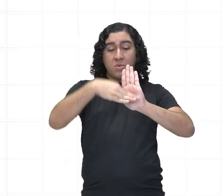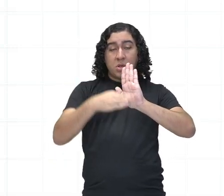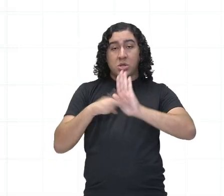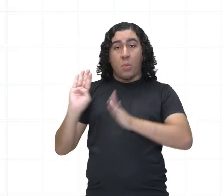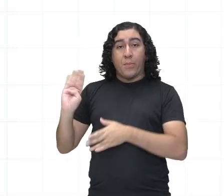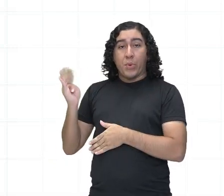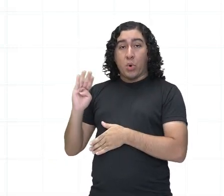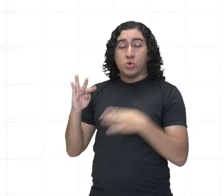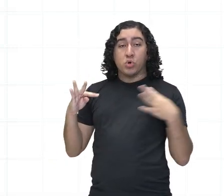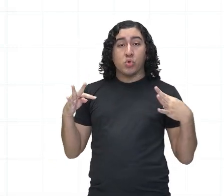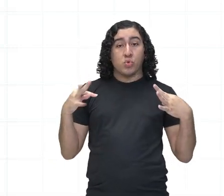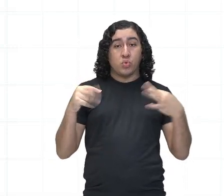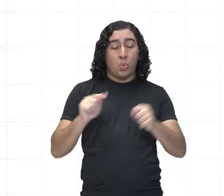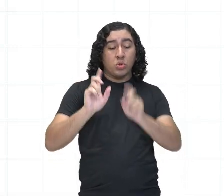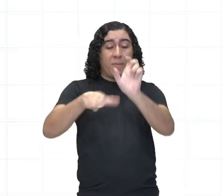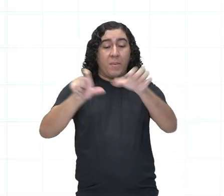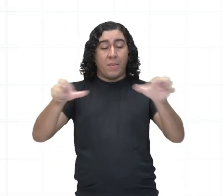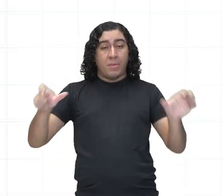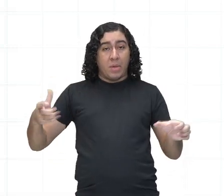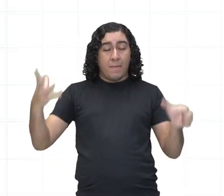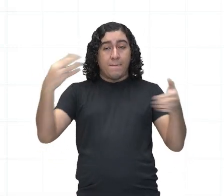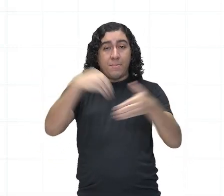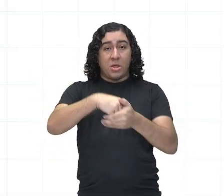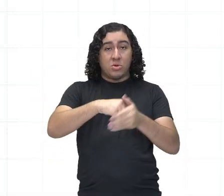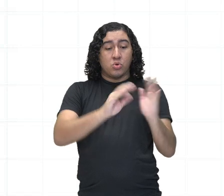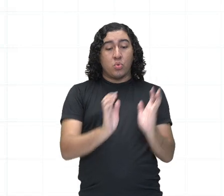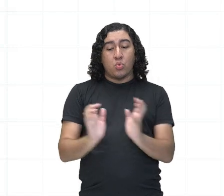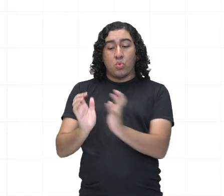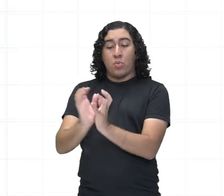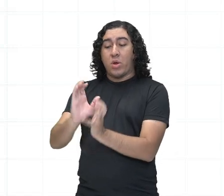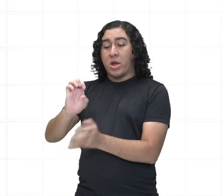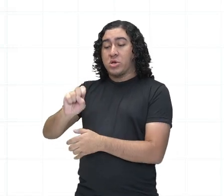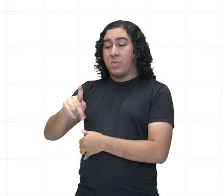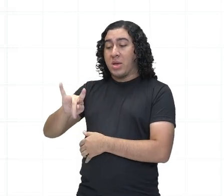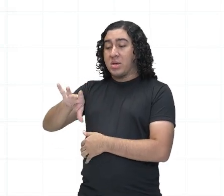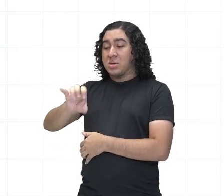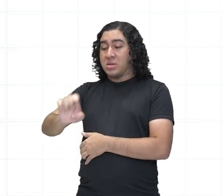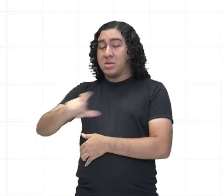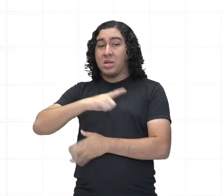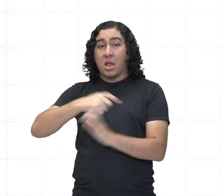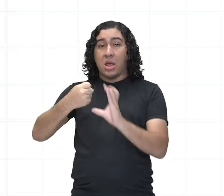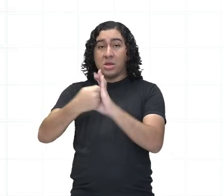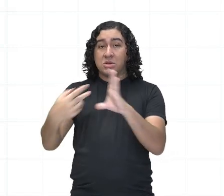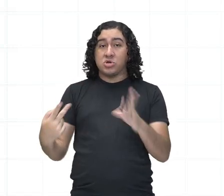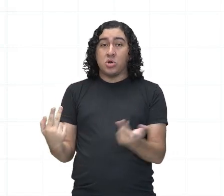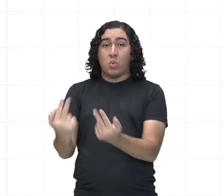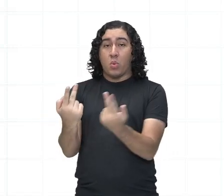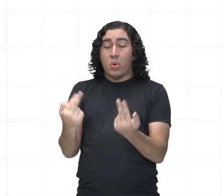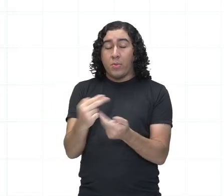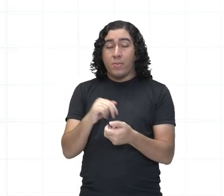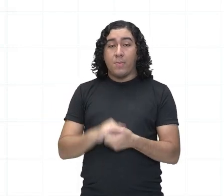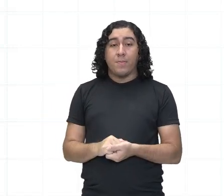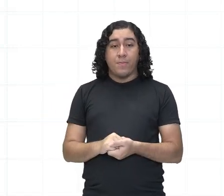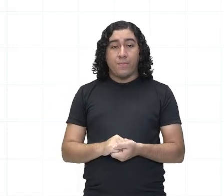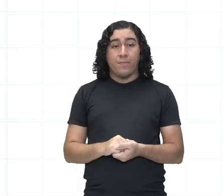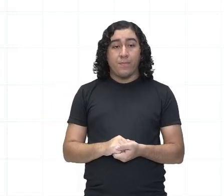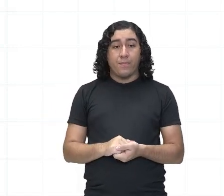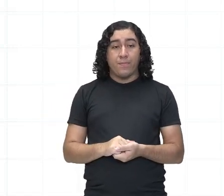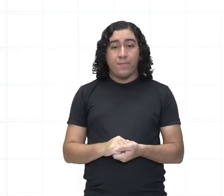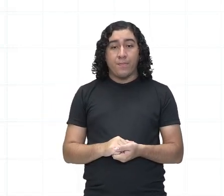todos aqueles indivíduos que participam dessa espécie, eles possuem mesmas características. E aí nós